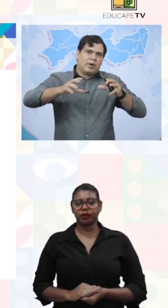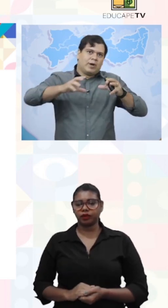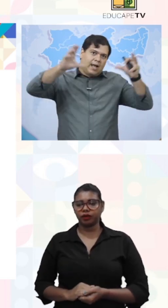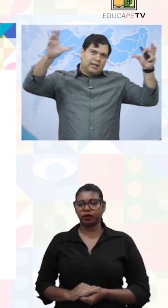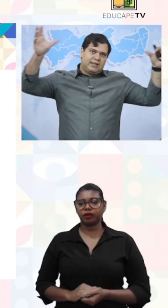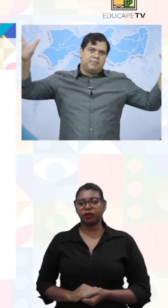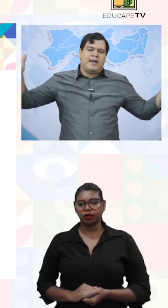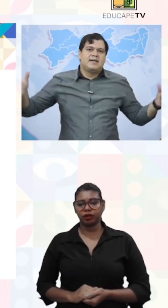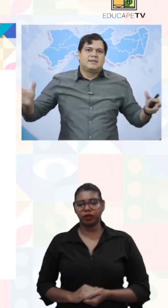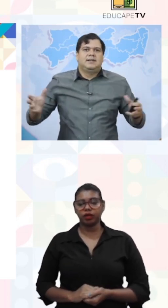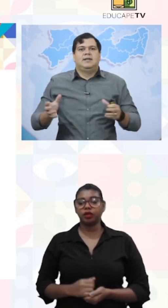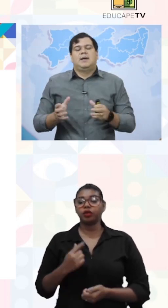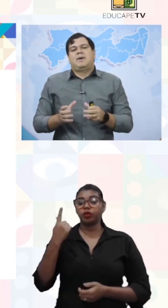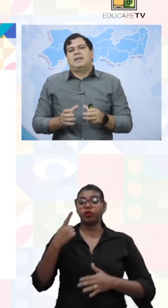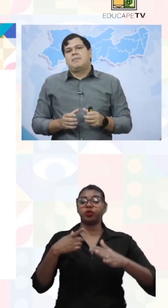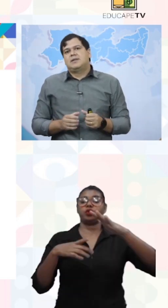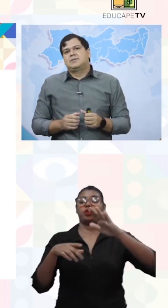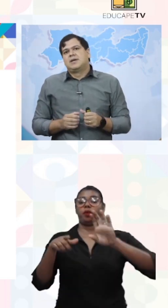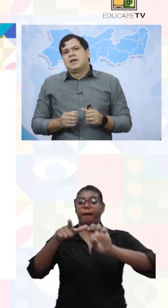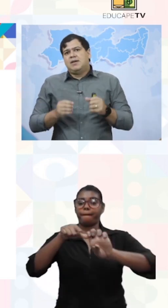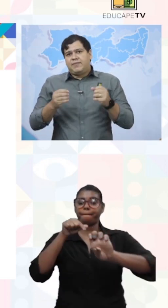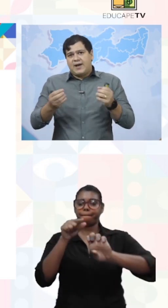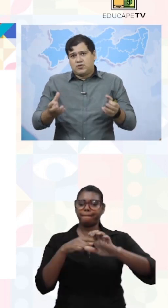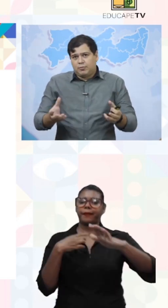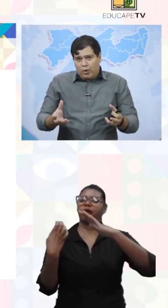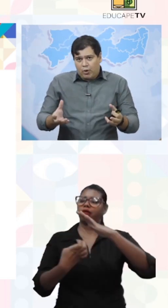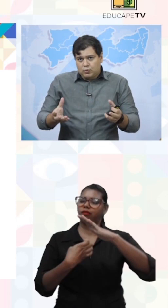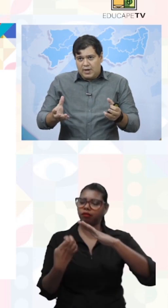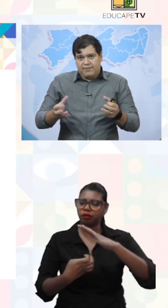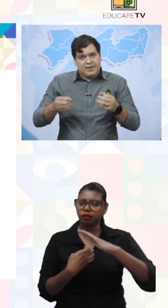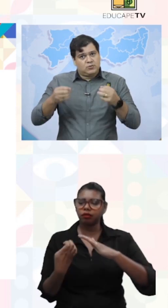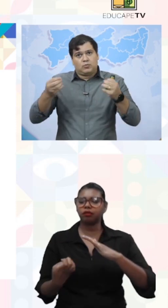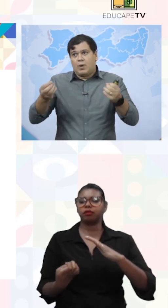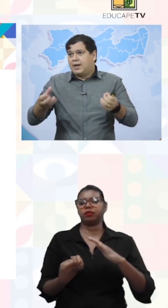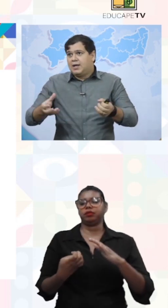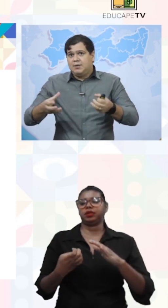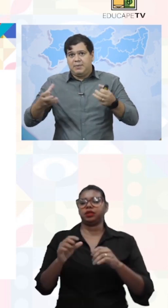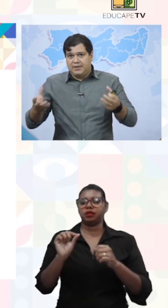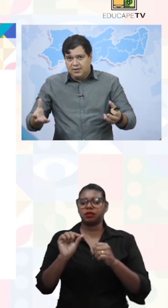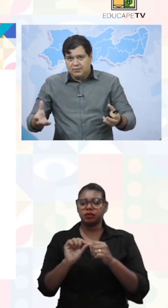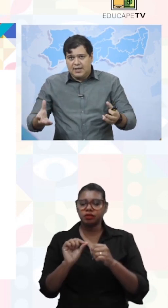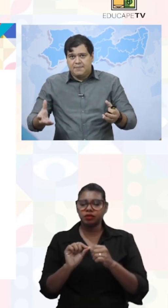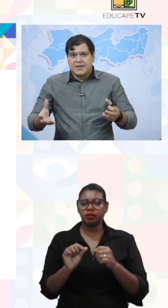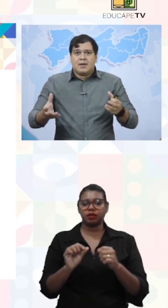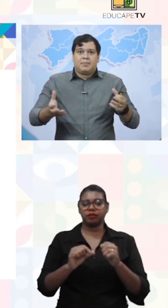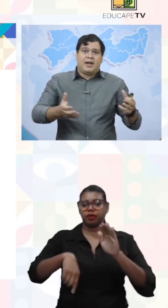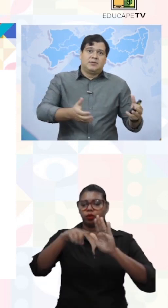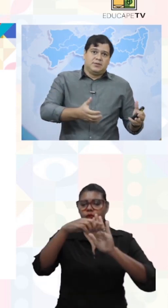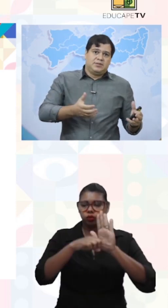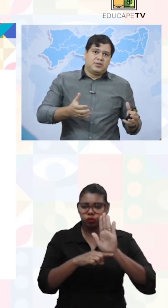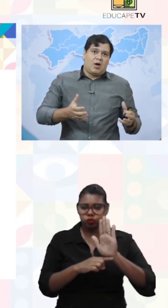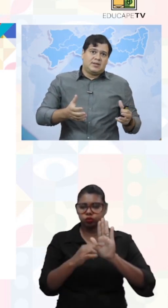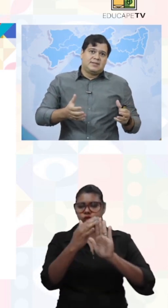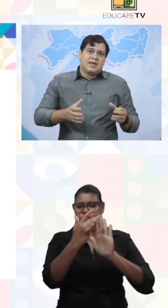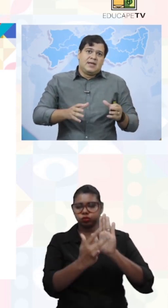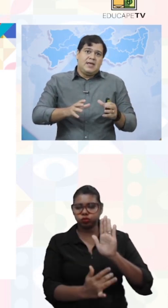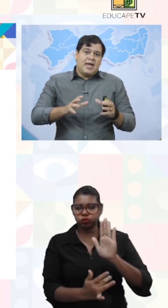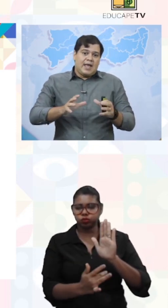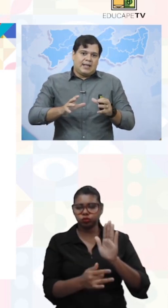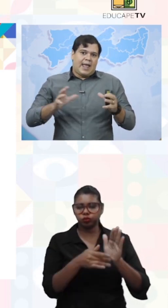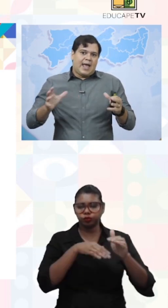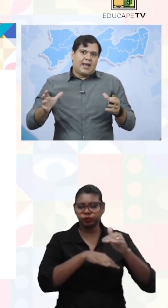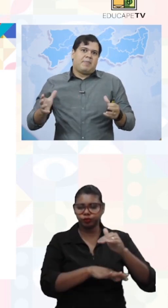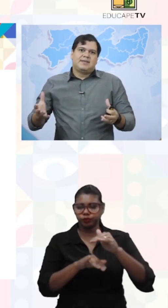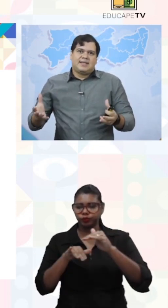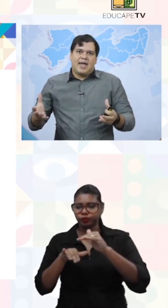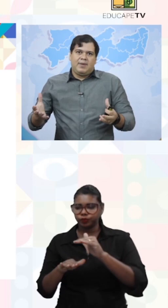Uma grande empresa de departamentos que faz uma grande pedido, né, para os seus estoques, e